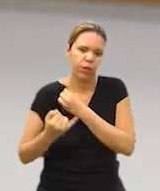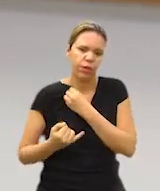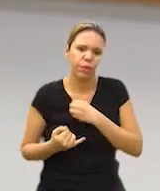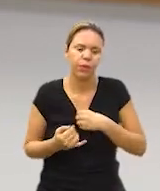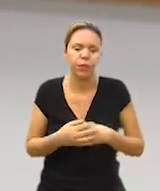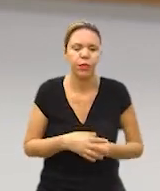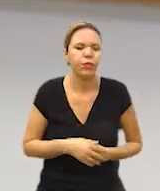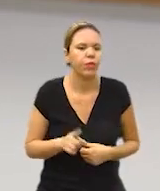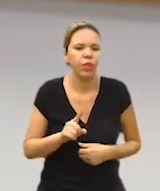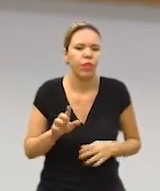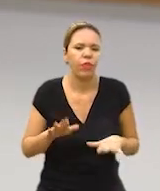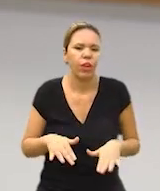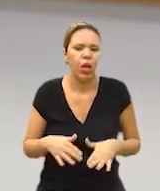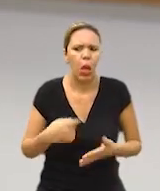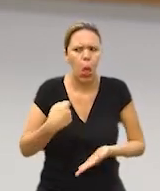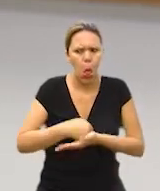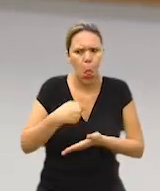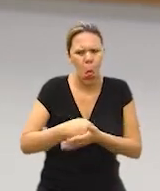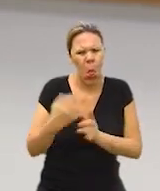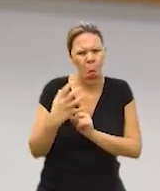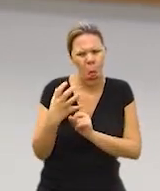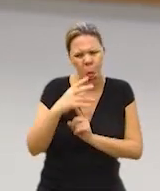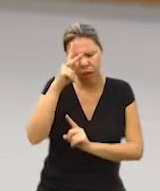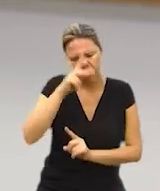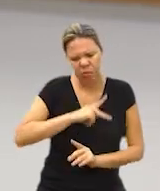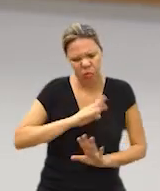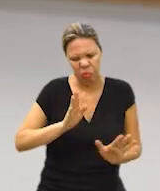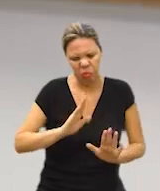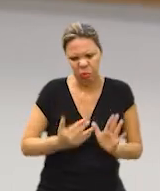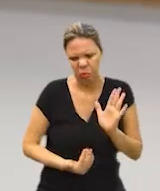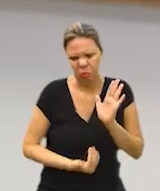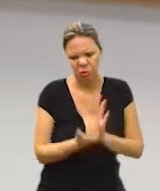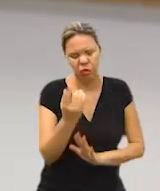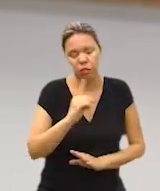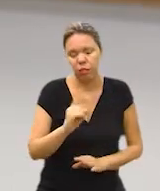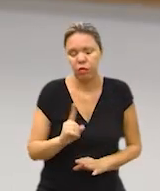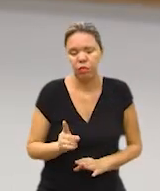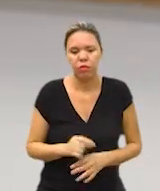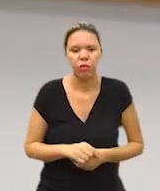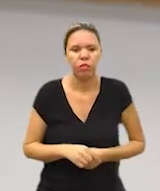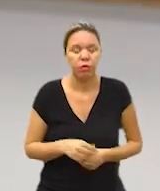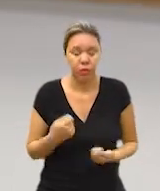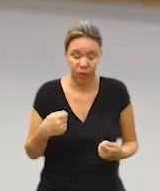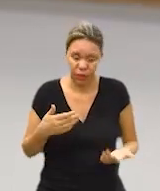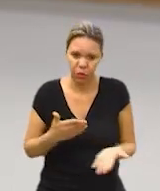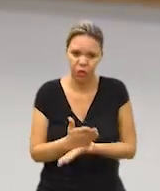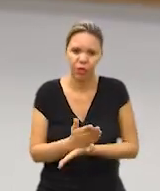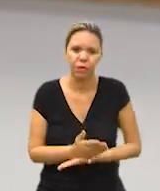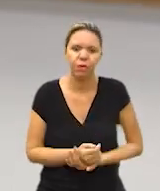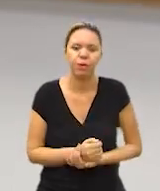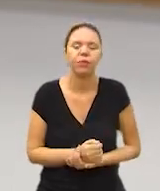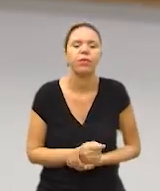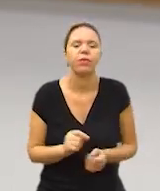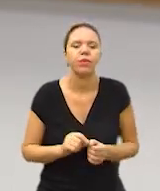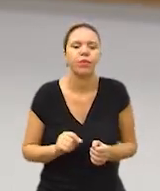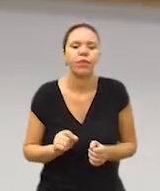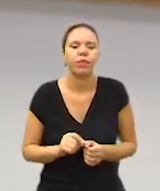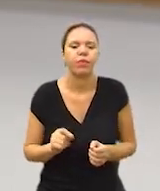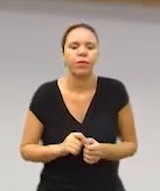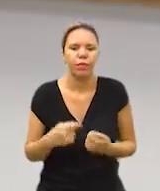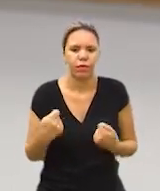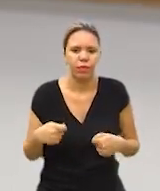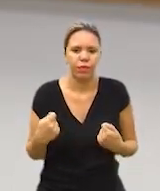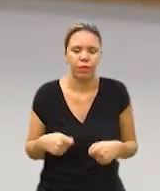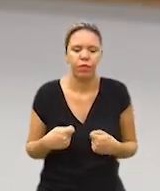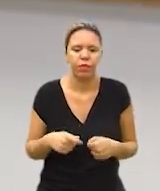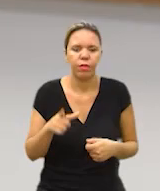assim, não ficar também se cobrando em excesso. Ah, eu preciso... Não, precisa ser aprovado, fazer o